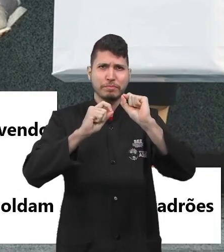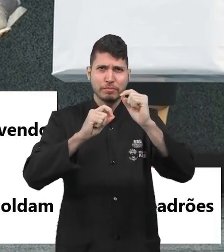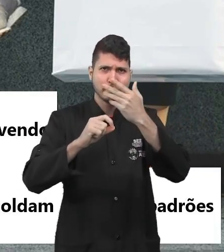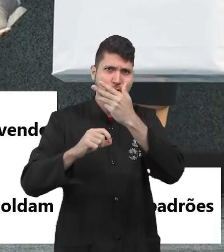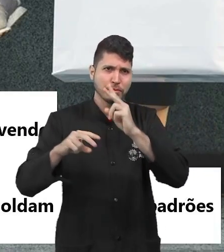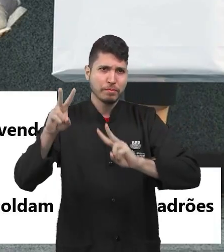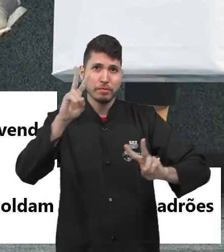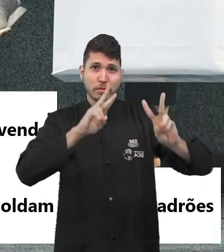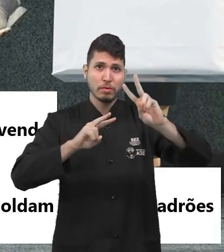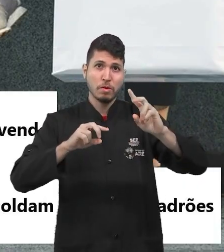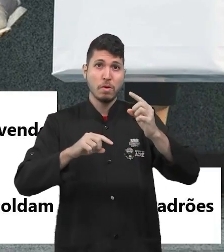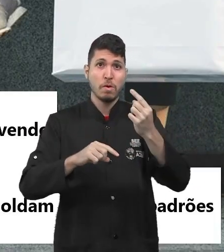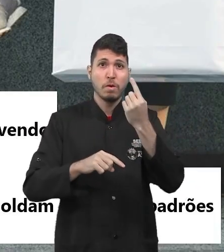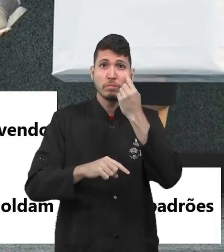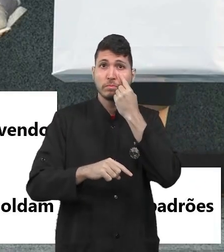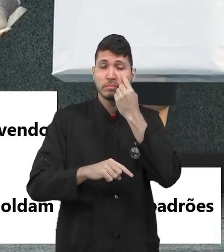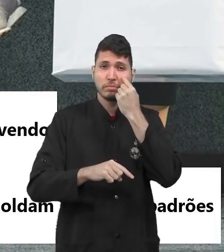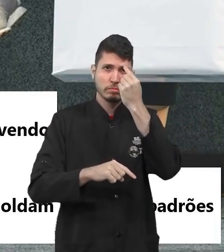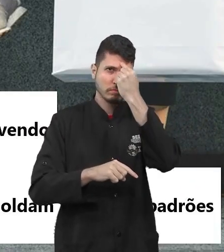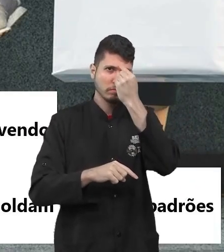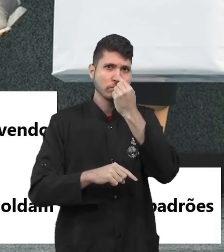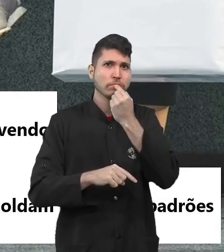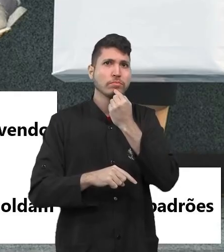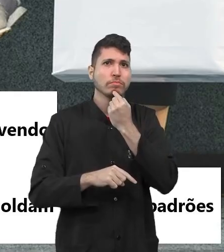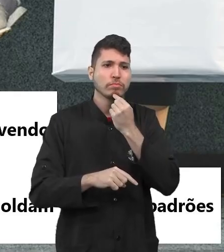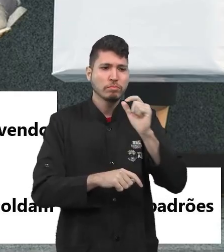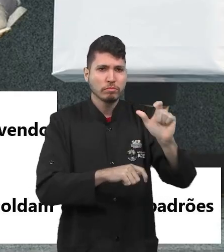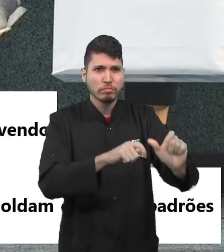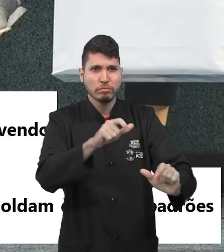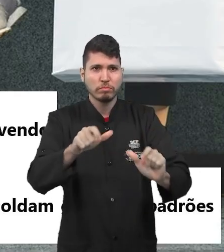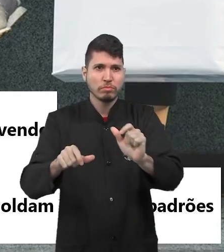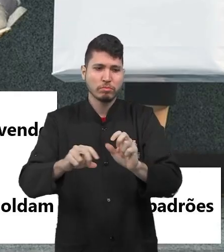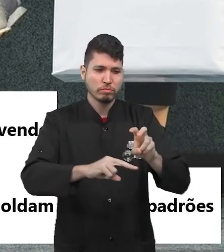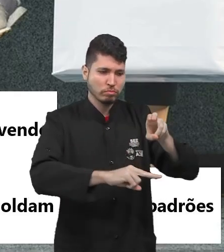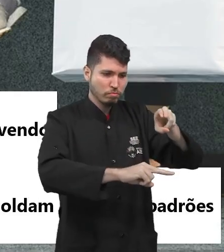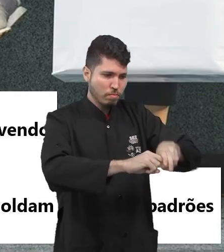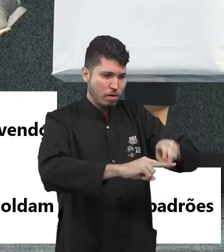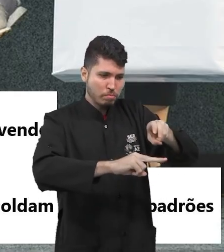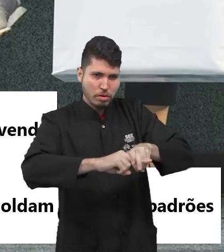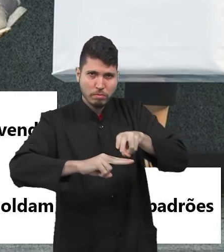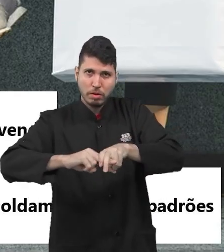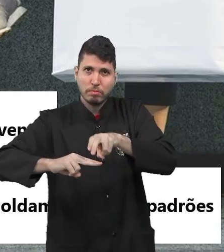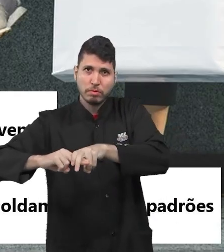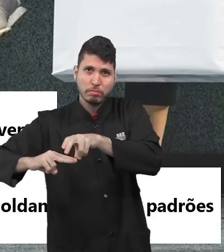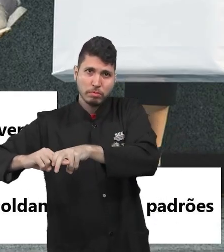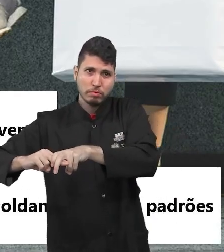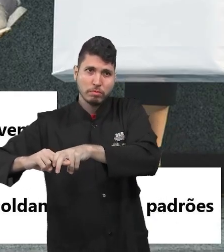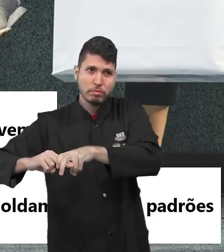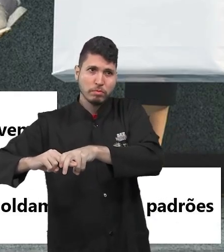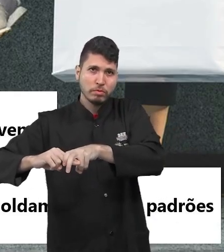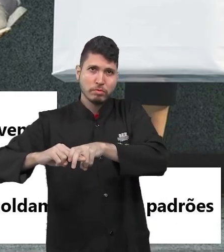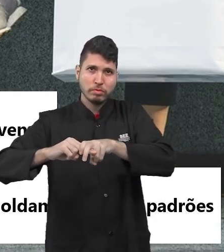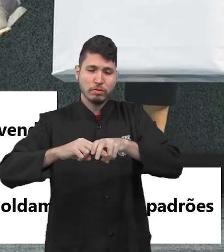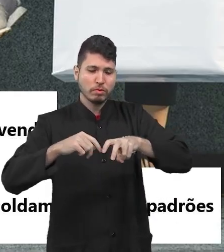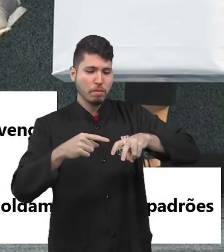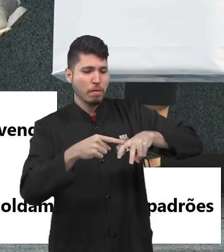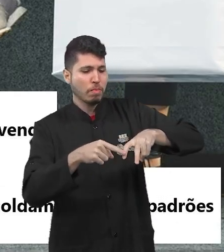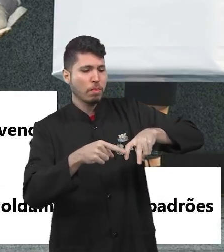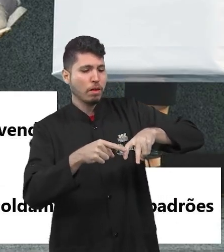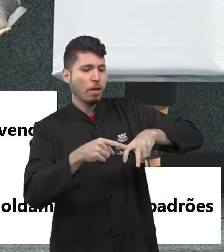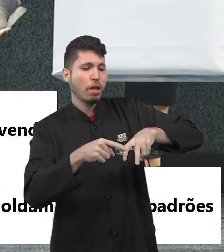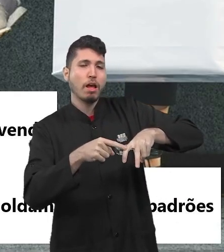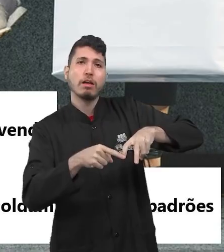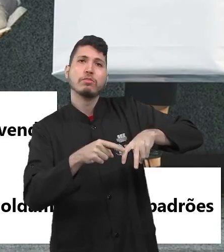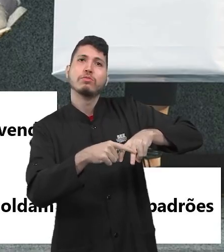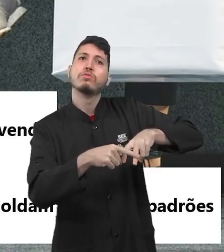na imagem. Vocês podem observar pessoas sentadas, mostrando apenas a parte inferior do corpo delas, mas